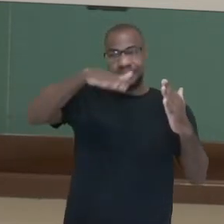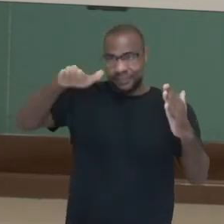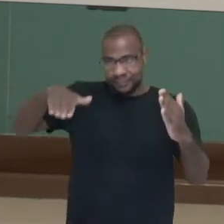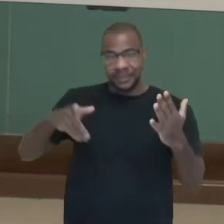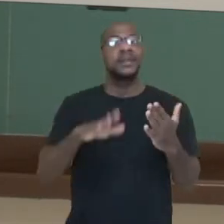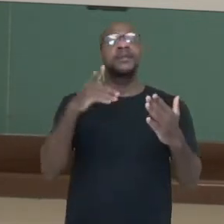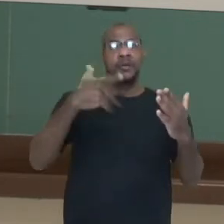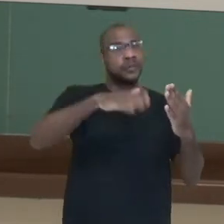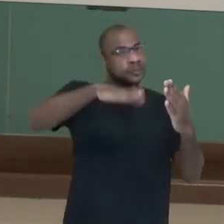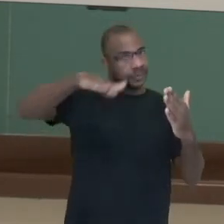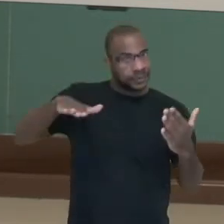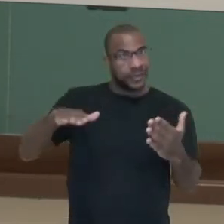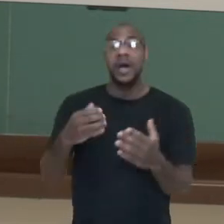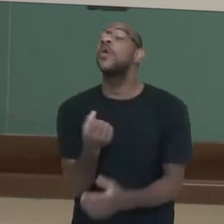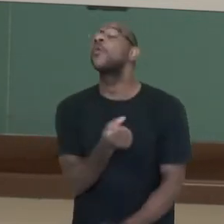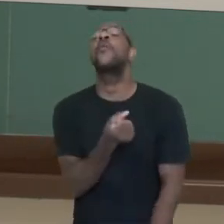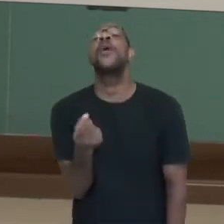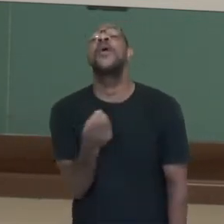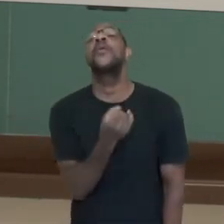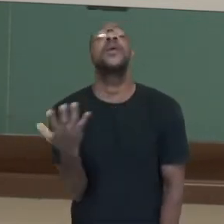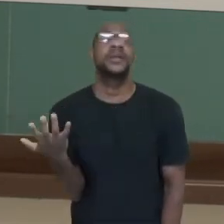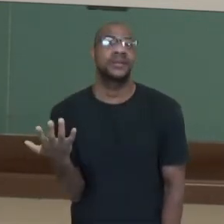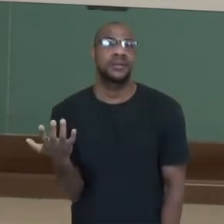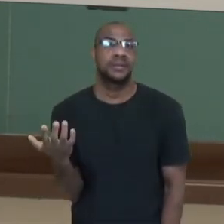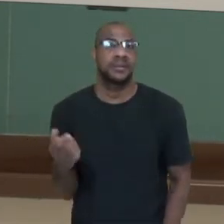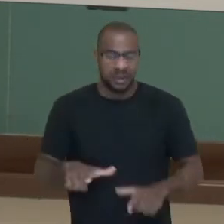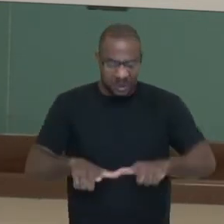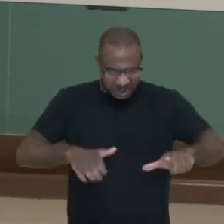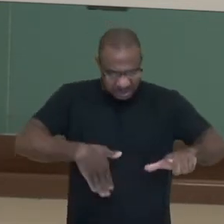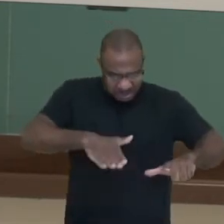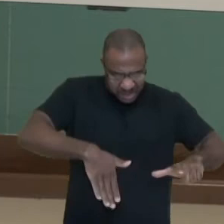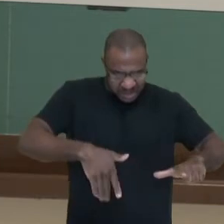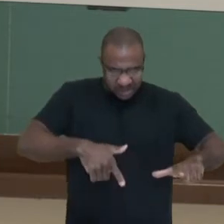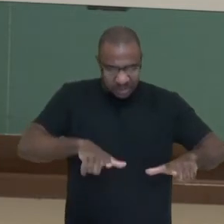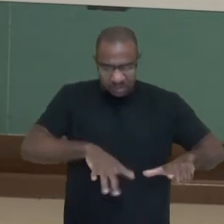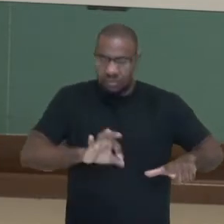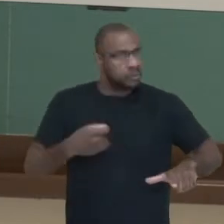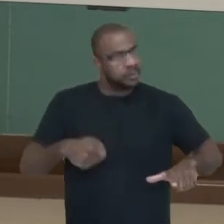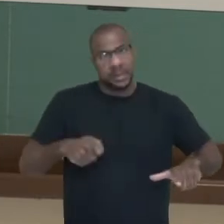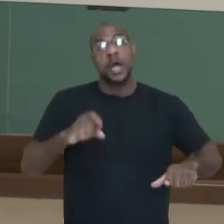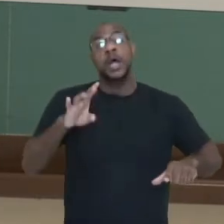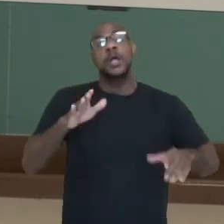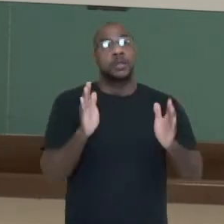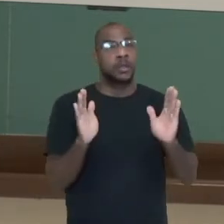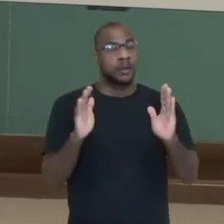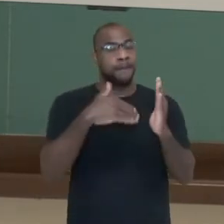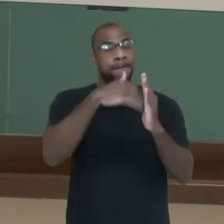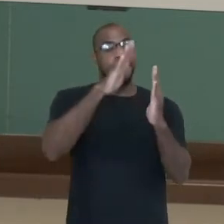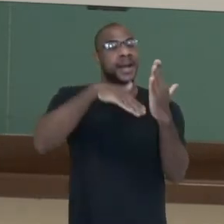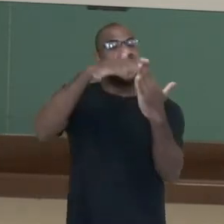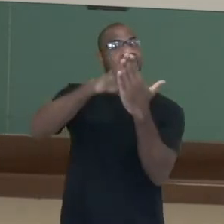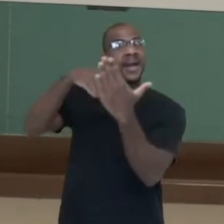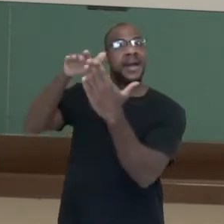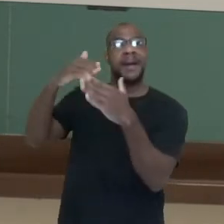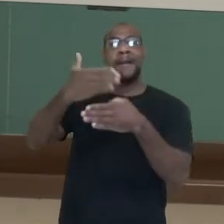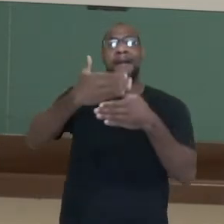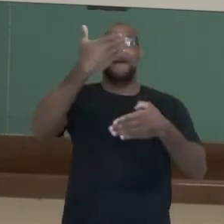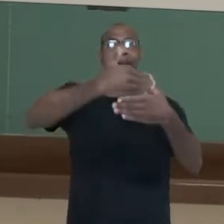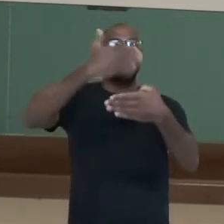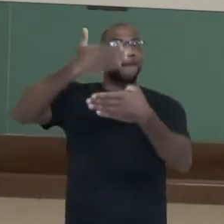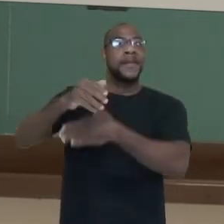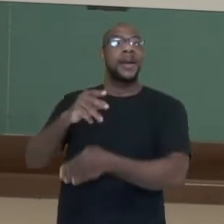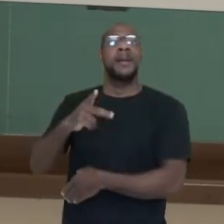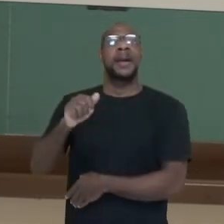um teto e um piso. Será que eu vou precisar pintar o piso? Não, né? Eu vou ter que pintar as 4 paredes e